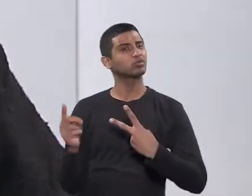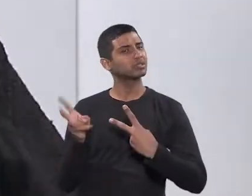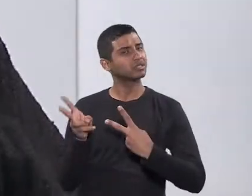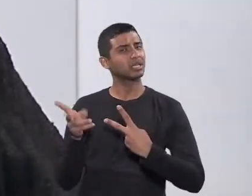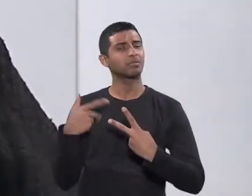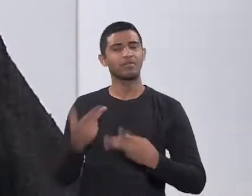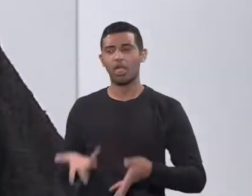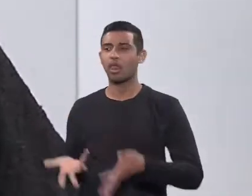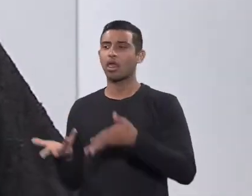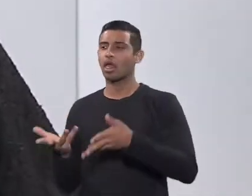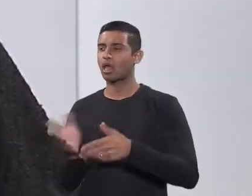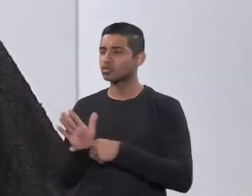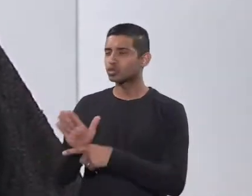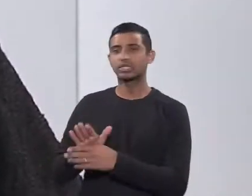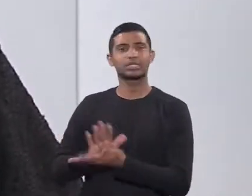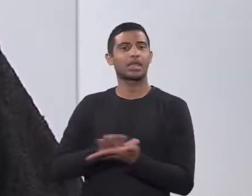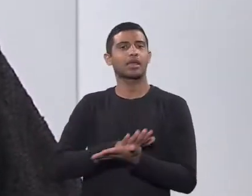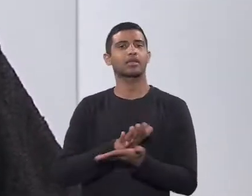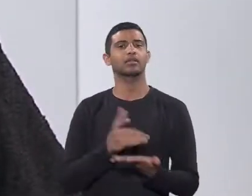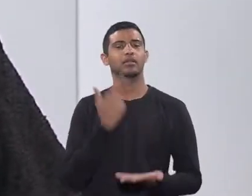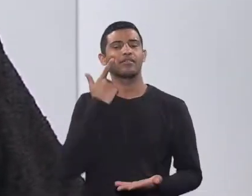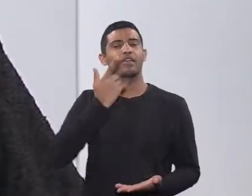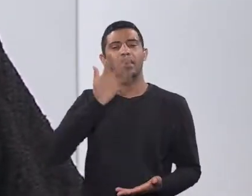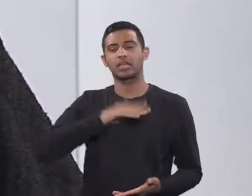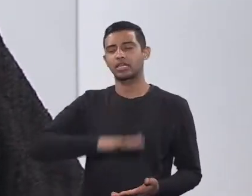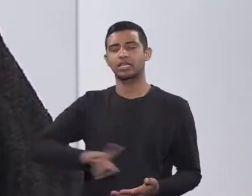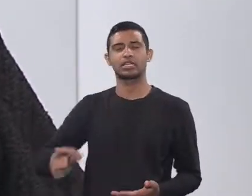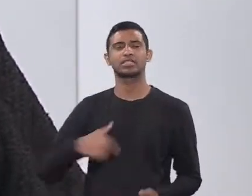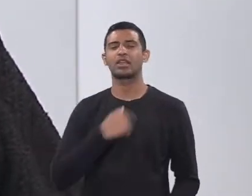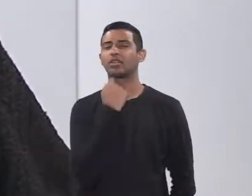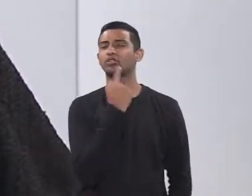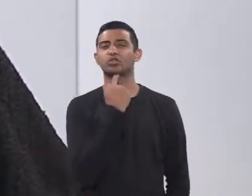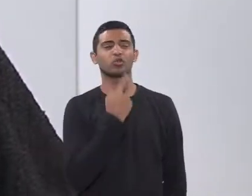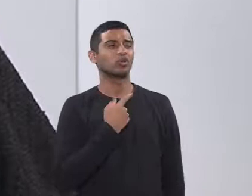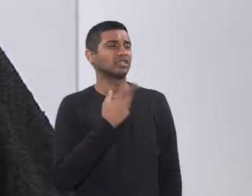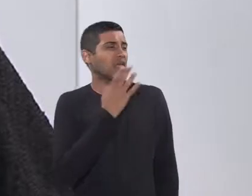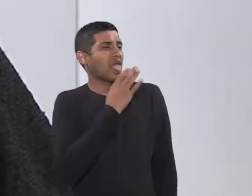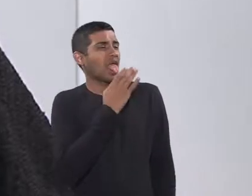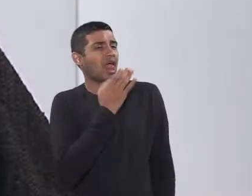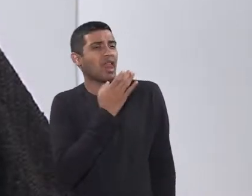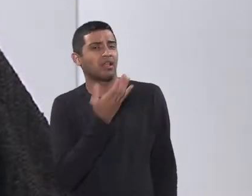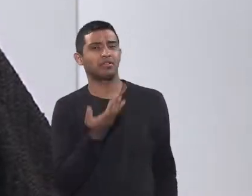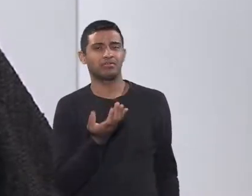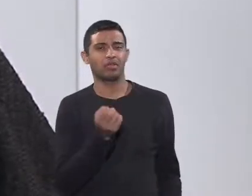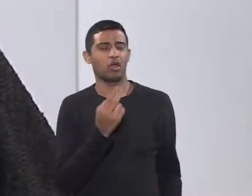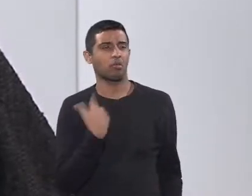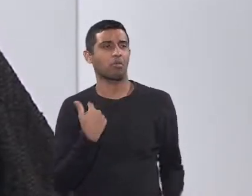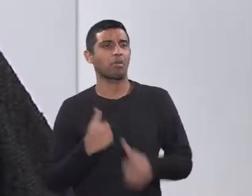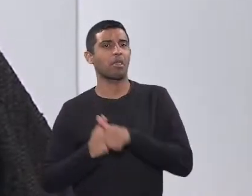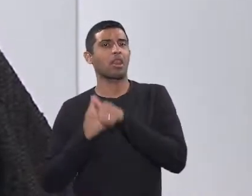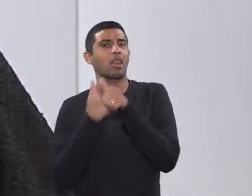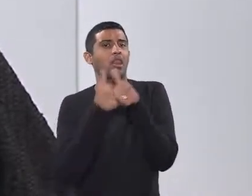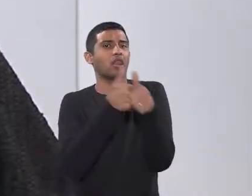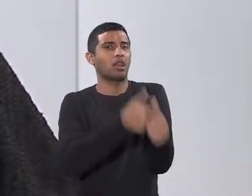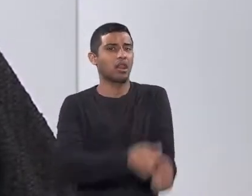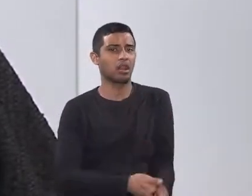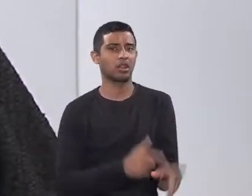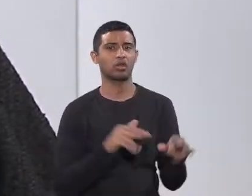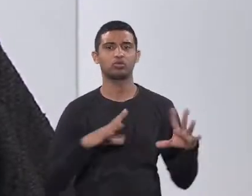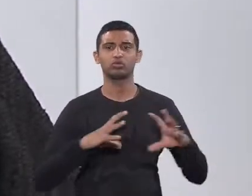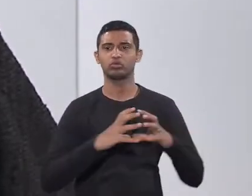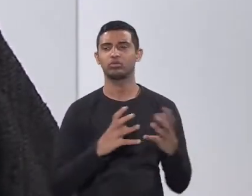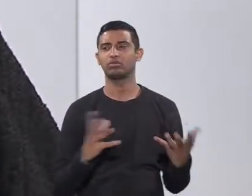têm apoio. Então, uma criança que não consegue ser rápida, que não consegue acompanhar o nível da